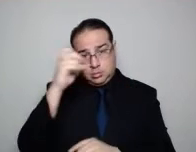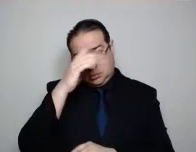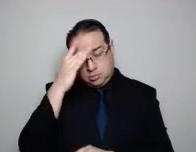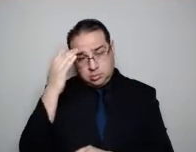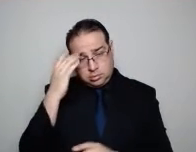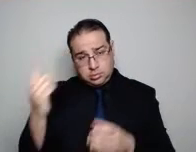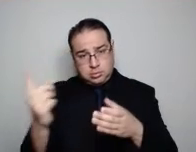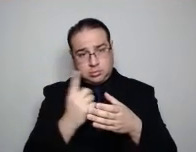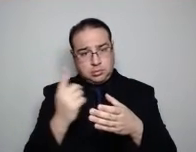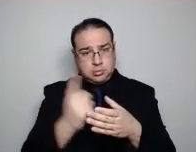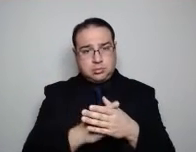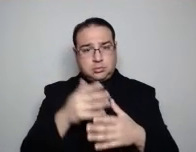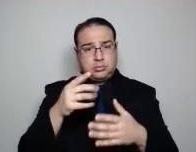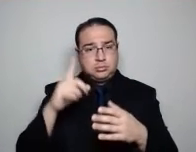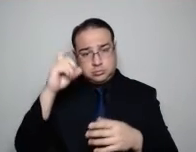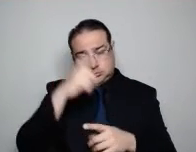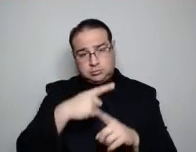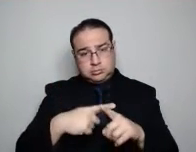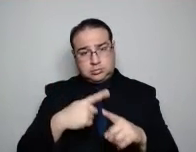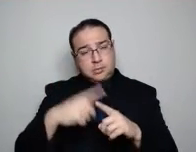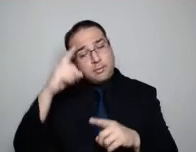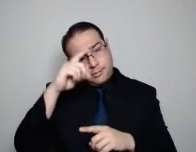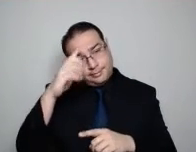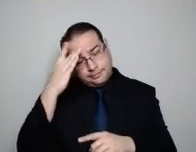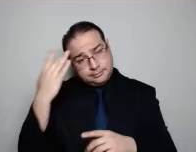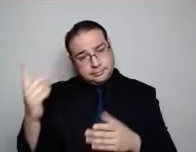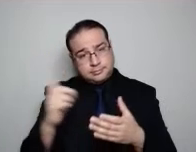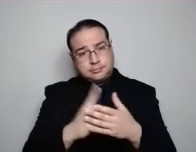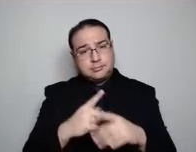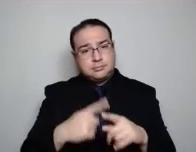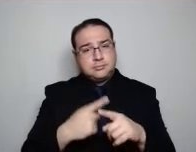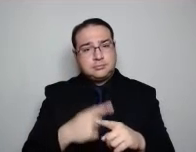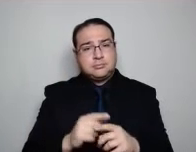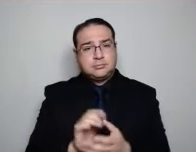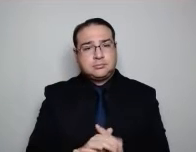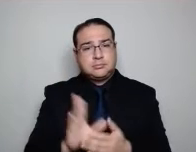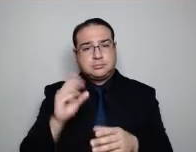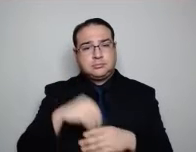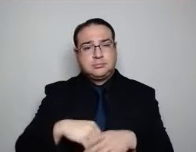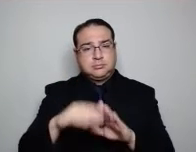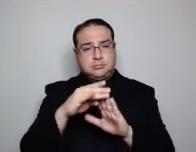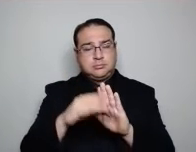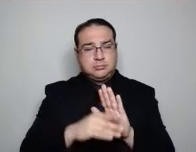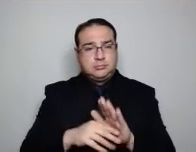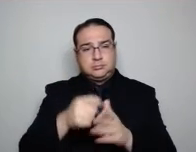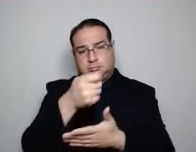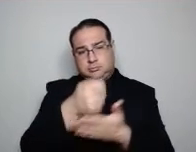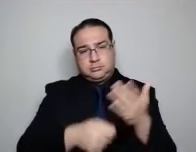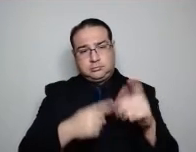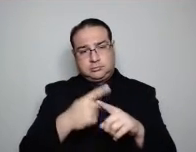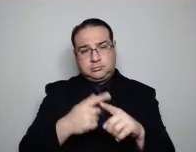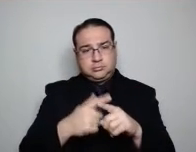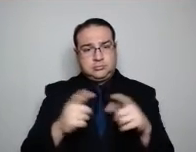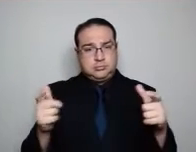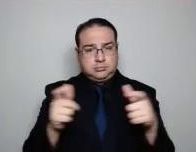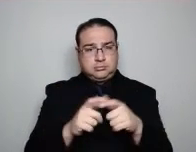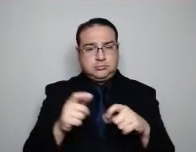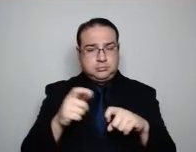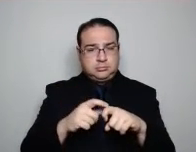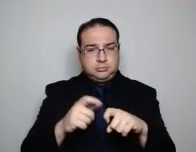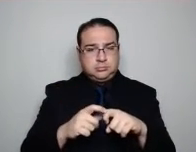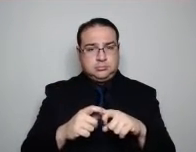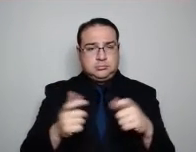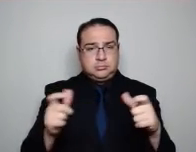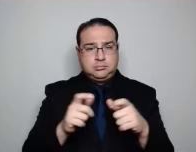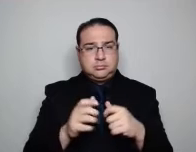E por que que ela quer dificultar para quem quer entrar? Só quer se for dentro do processo seletivo. Porque quanto menos médico tiver na cooperativa,